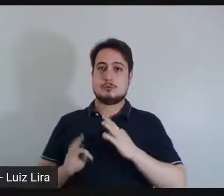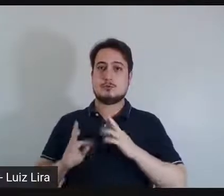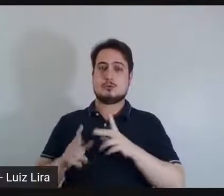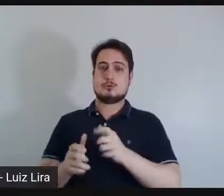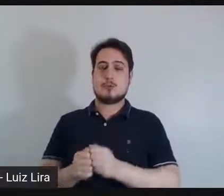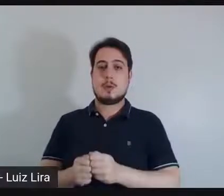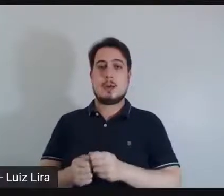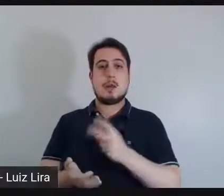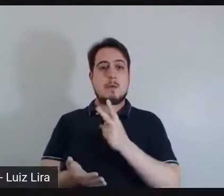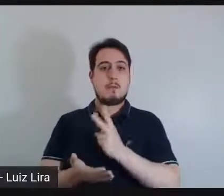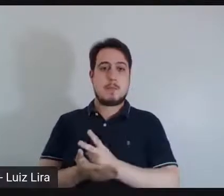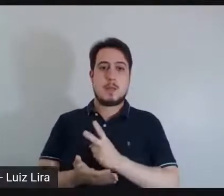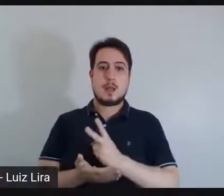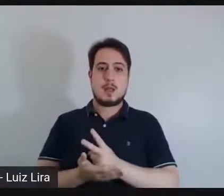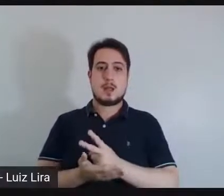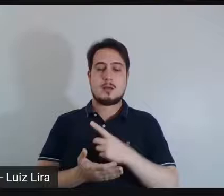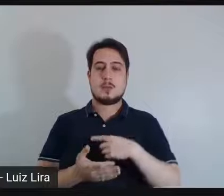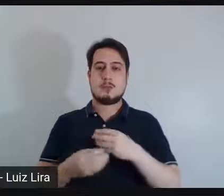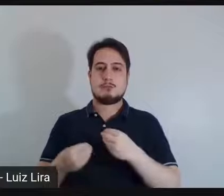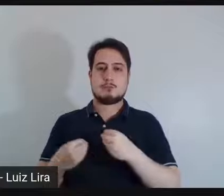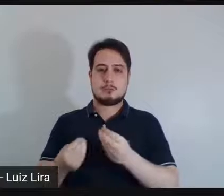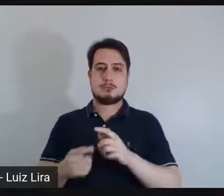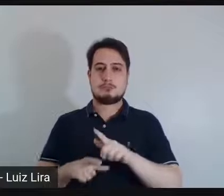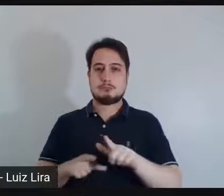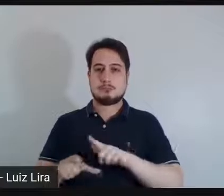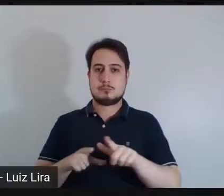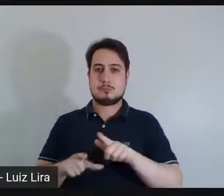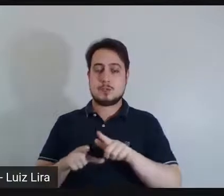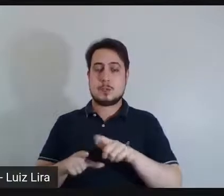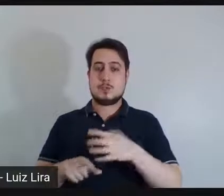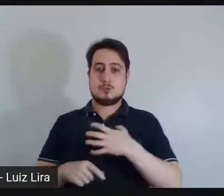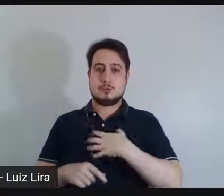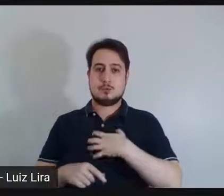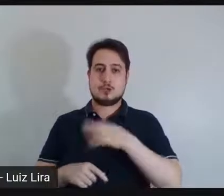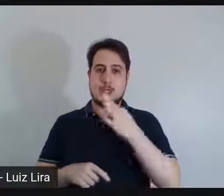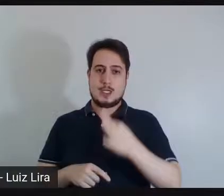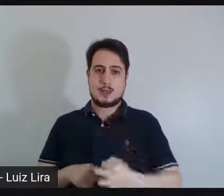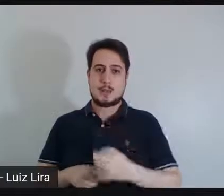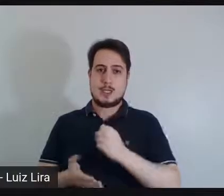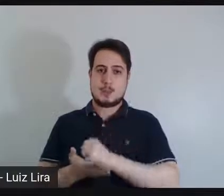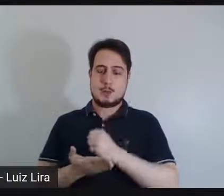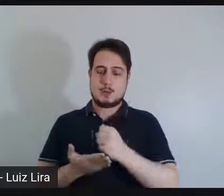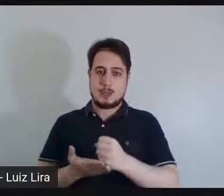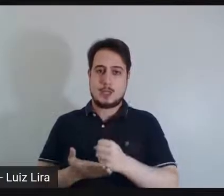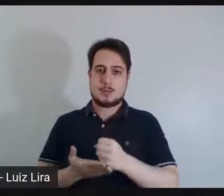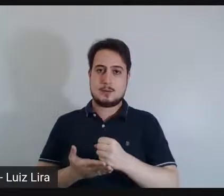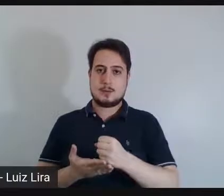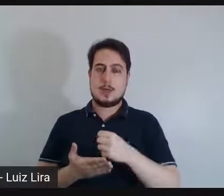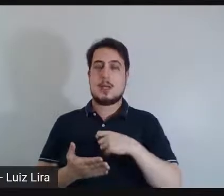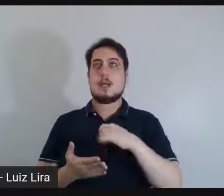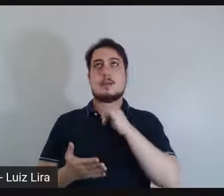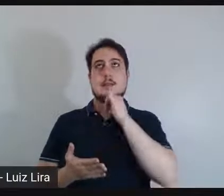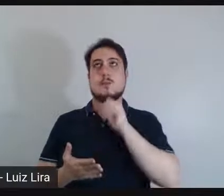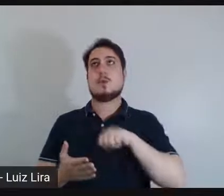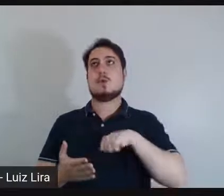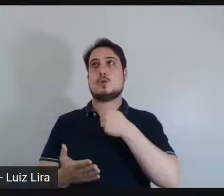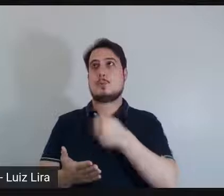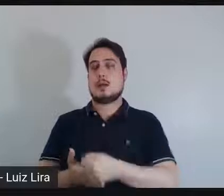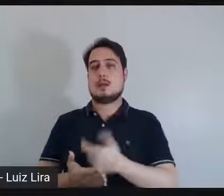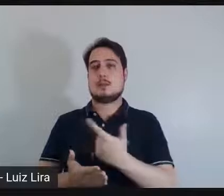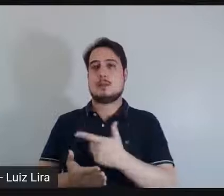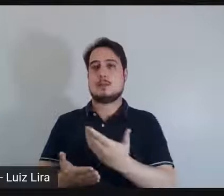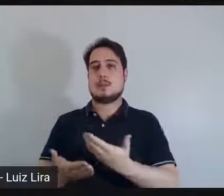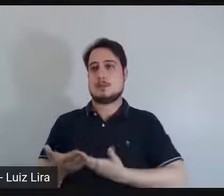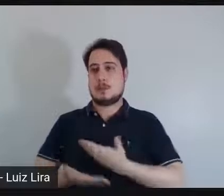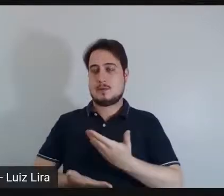ele não tenha sido prestado conforme a execução contratual, eu estou pagando, mas não estou tendo a